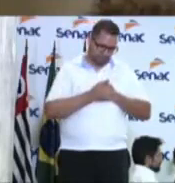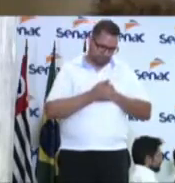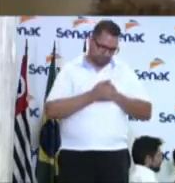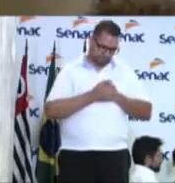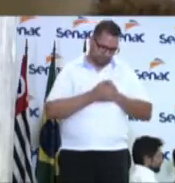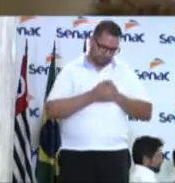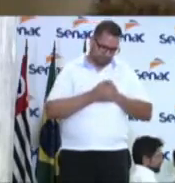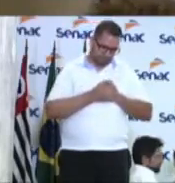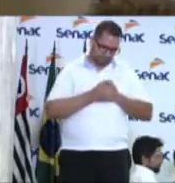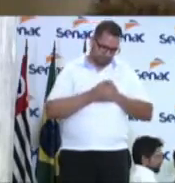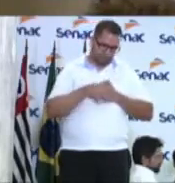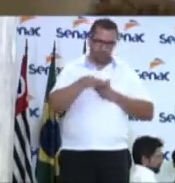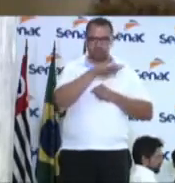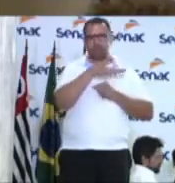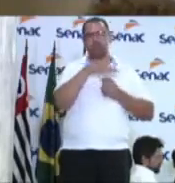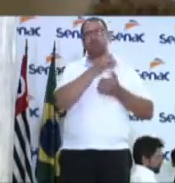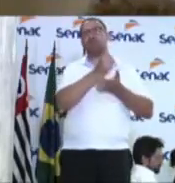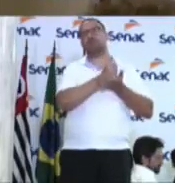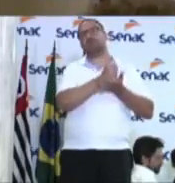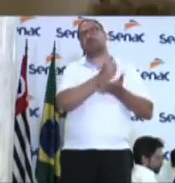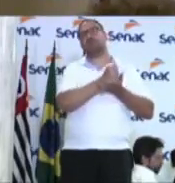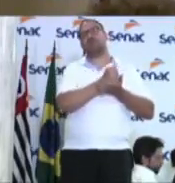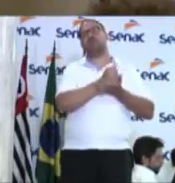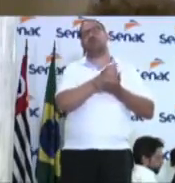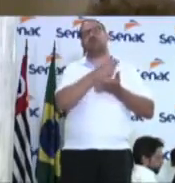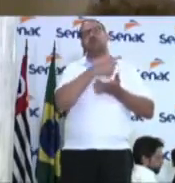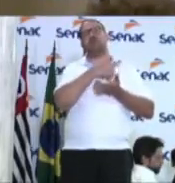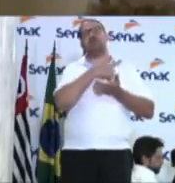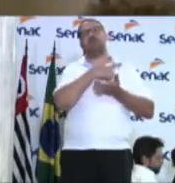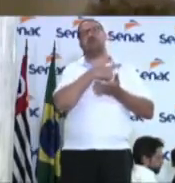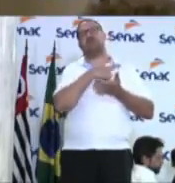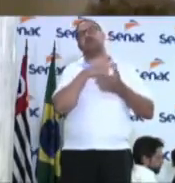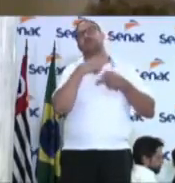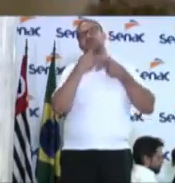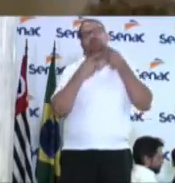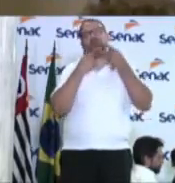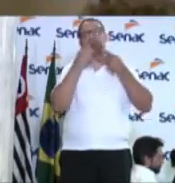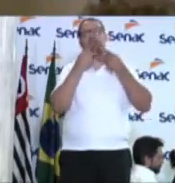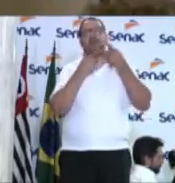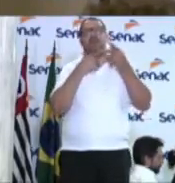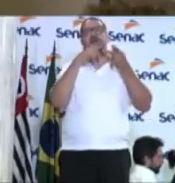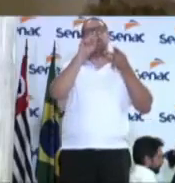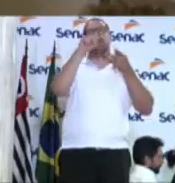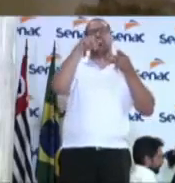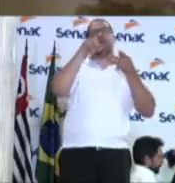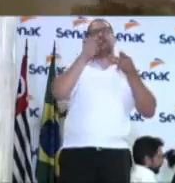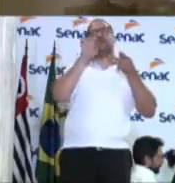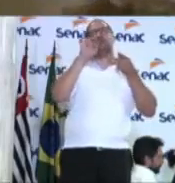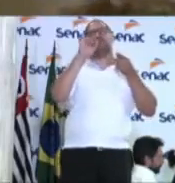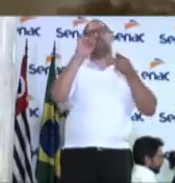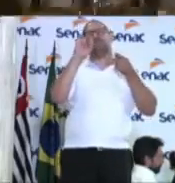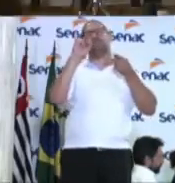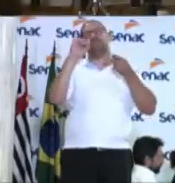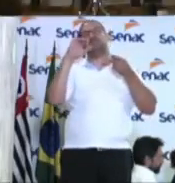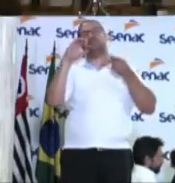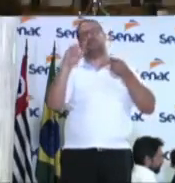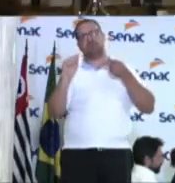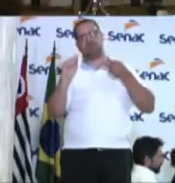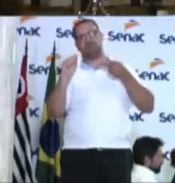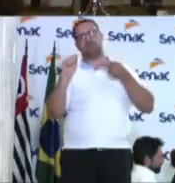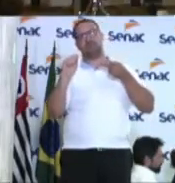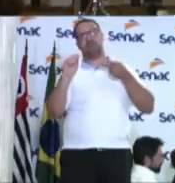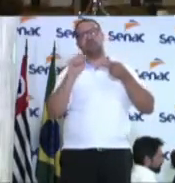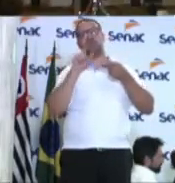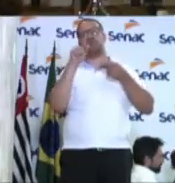no território da marca, mas quem está falando isso é a Antártica. Mas acho que o desapego